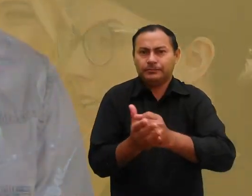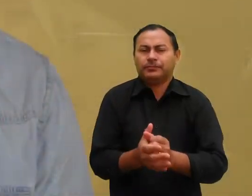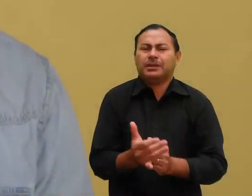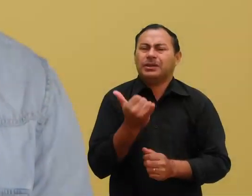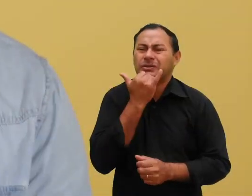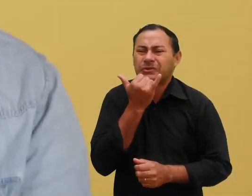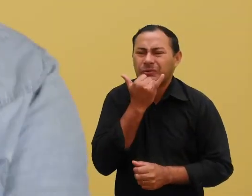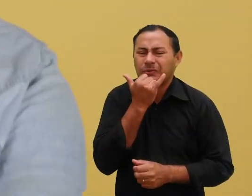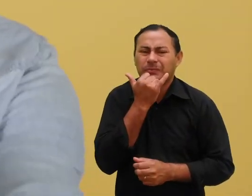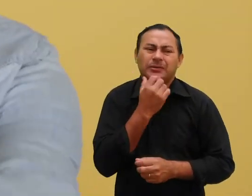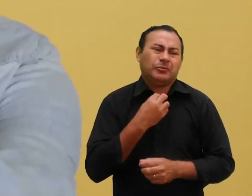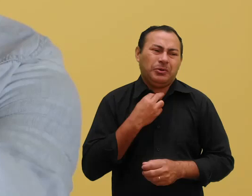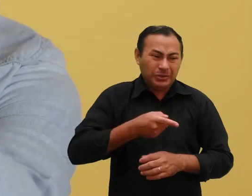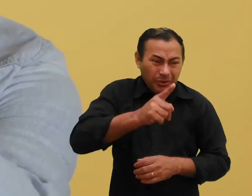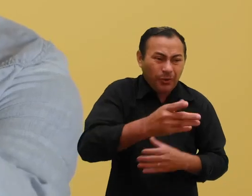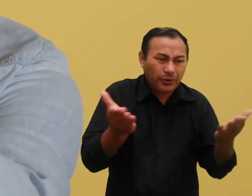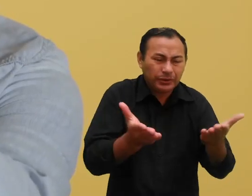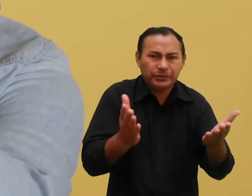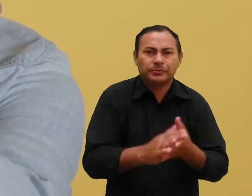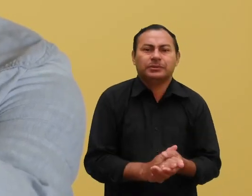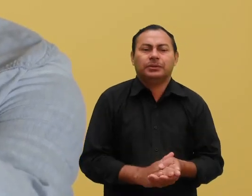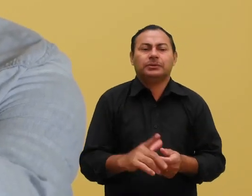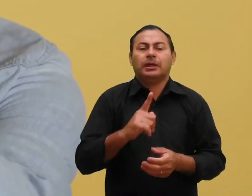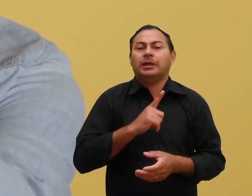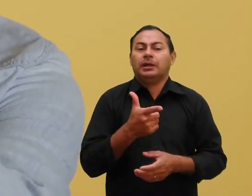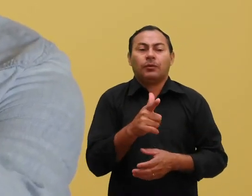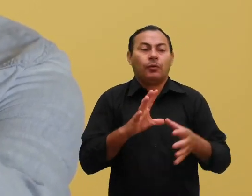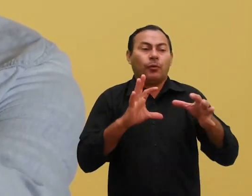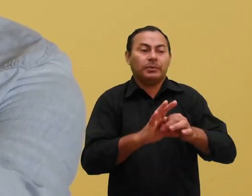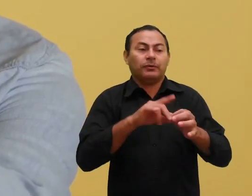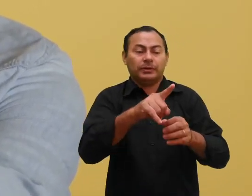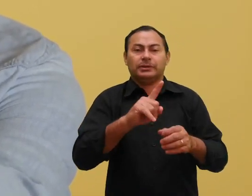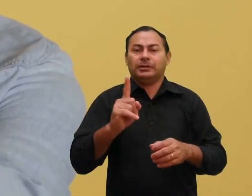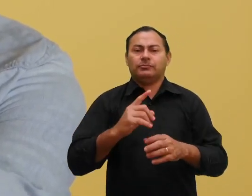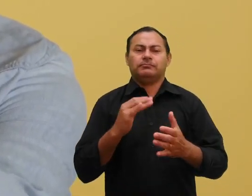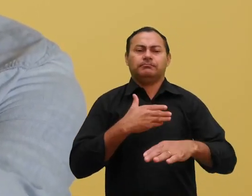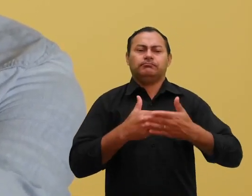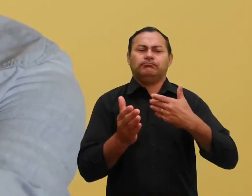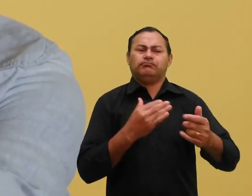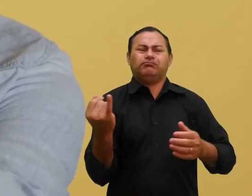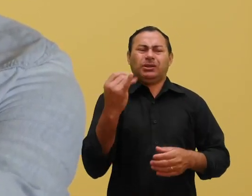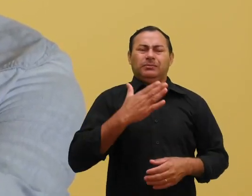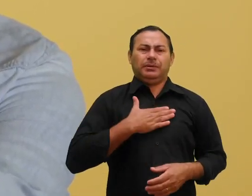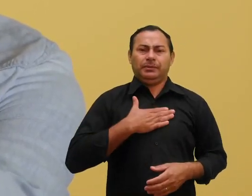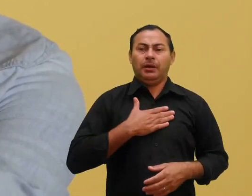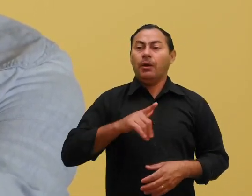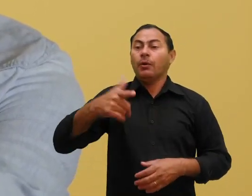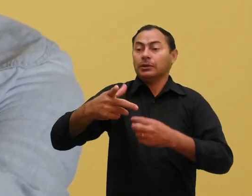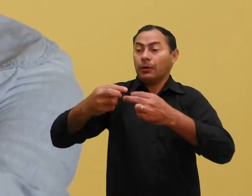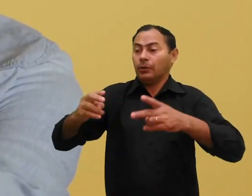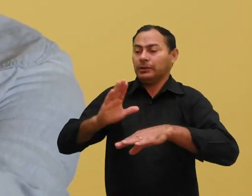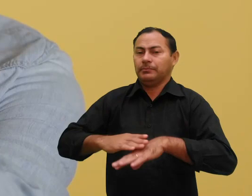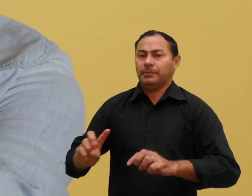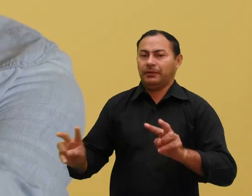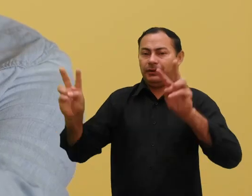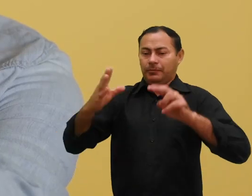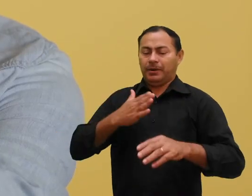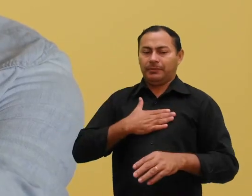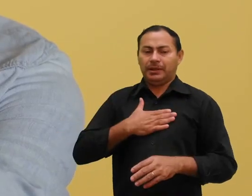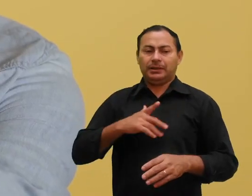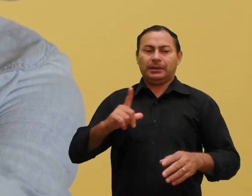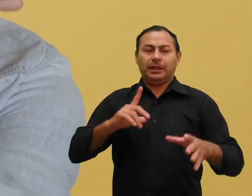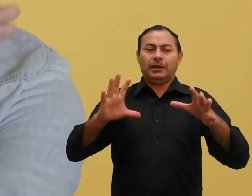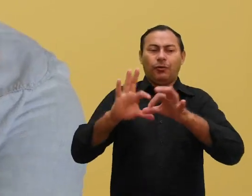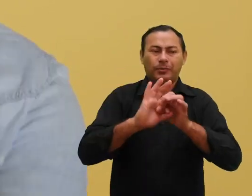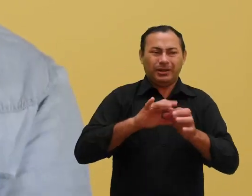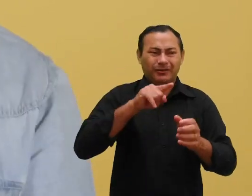básica. Desculpe-me, mas eu não posso ir hoje. Não vou ter comunhão com você porque isso não é importante para mim. Outras coisas têm mais valor para mim